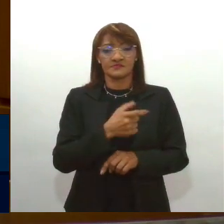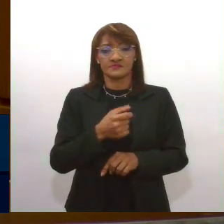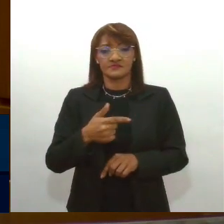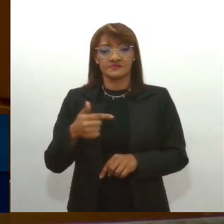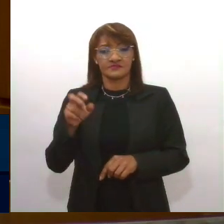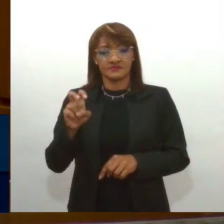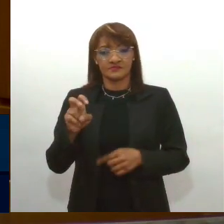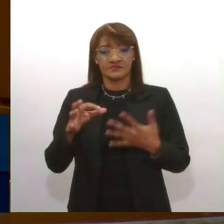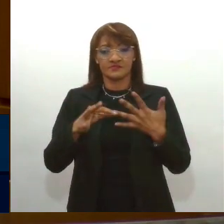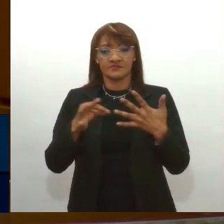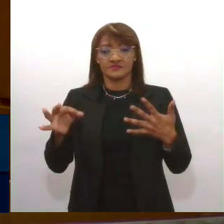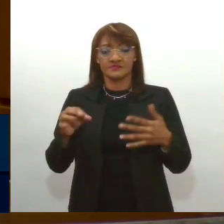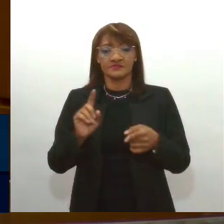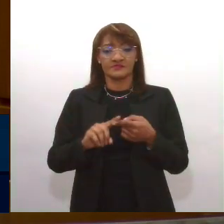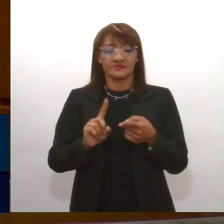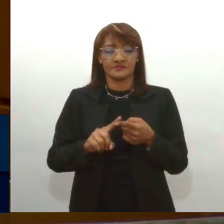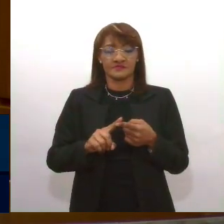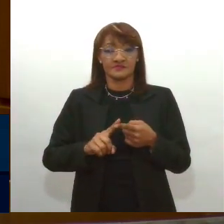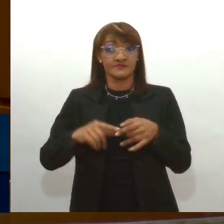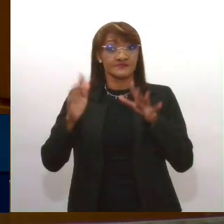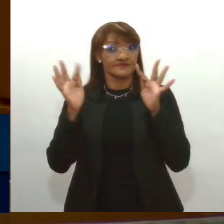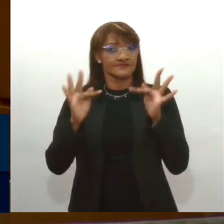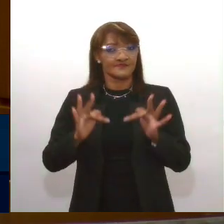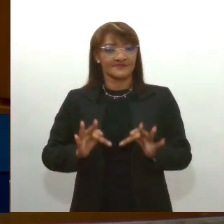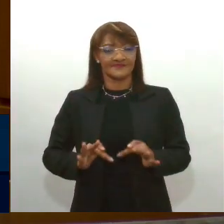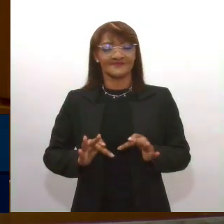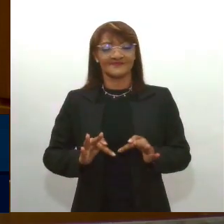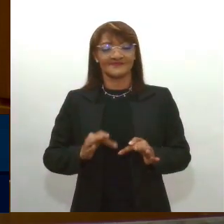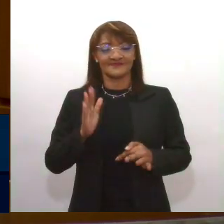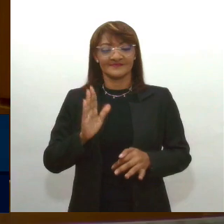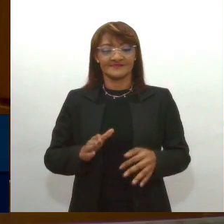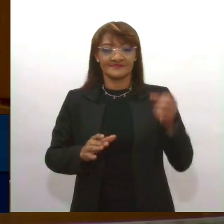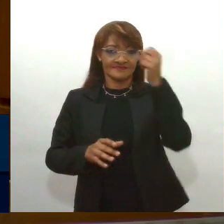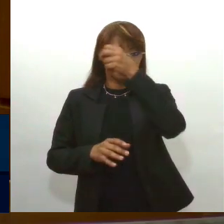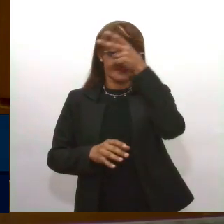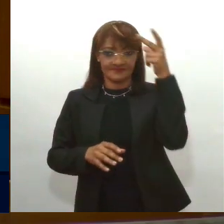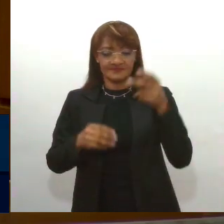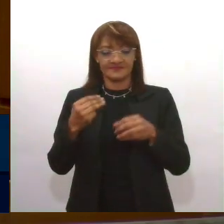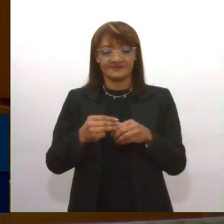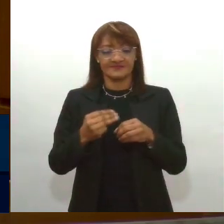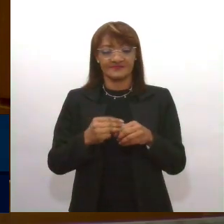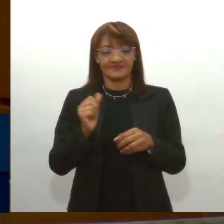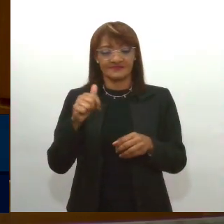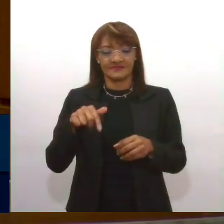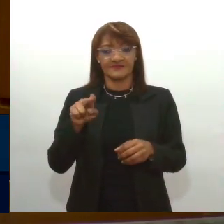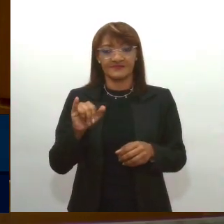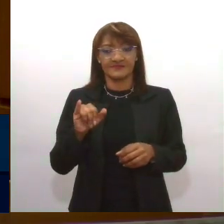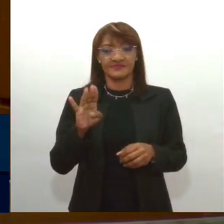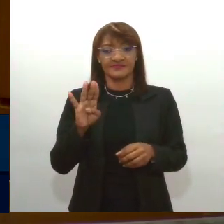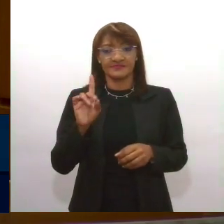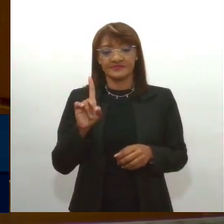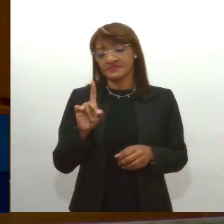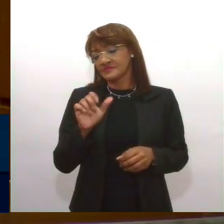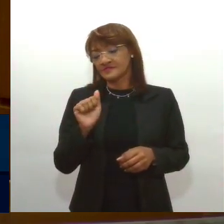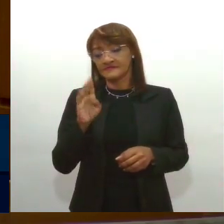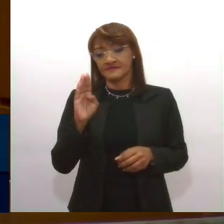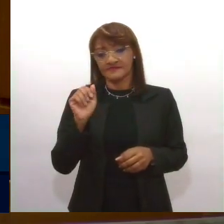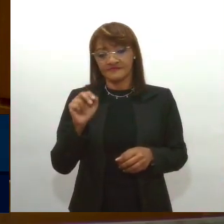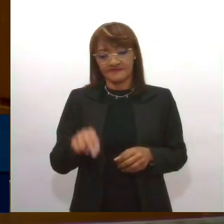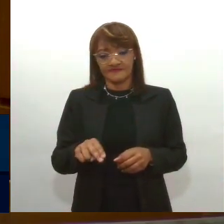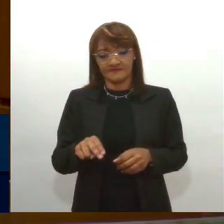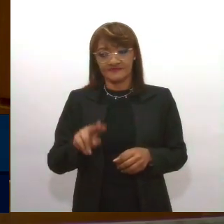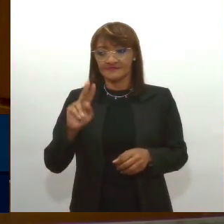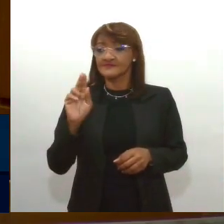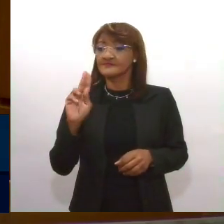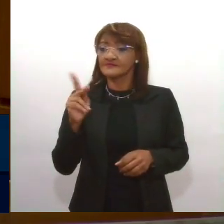alegria a eleição da prefeita de Aquidaban Ana Helena de dot Mário e sua vice Tânia de Walter